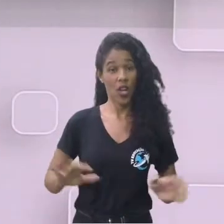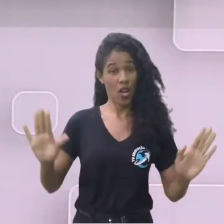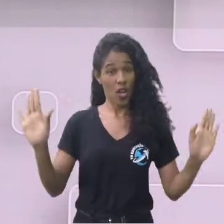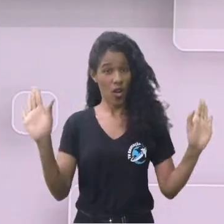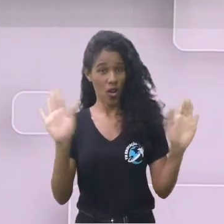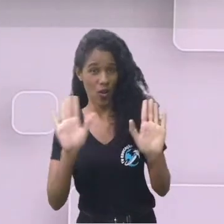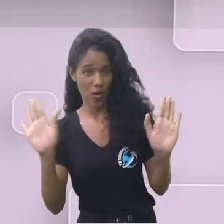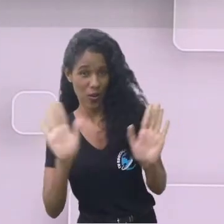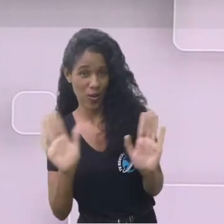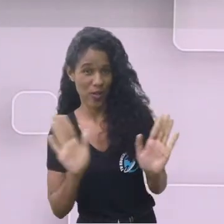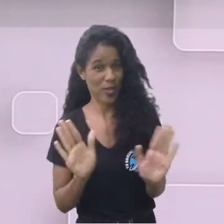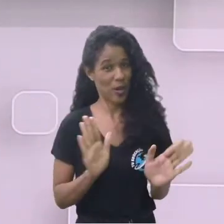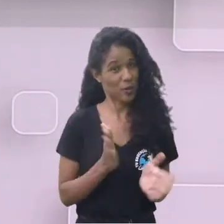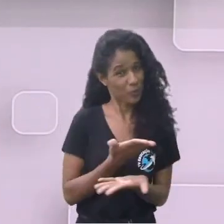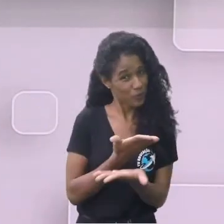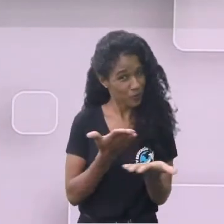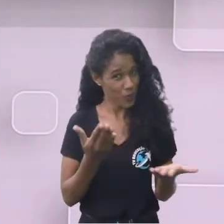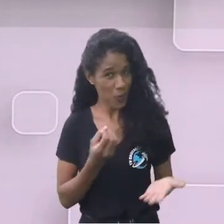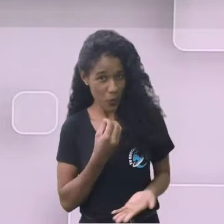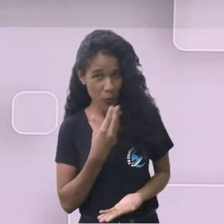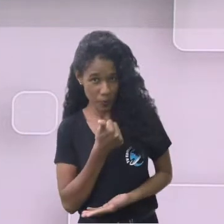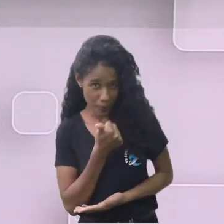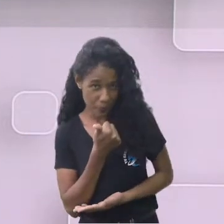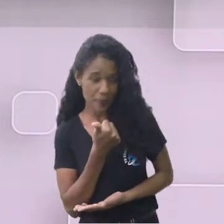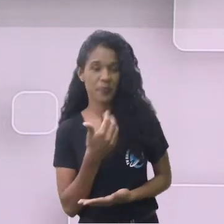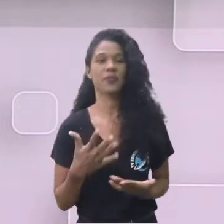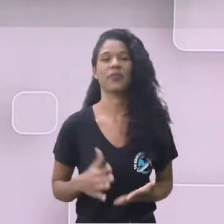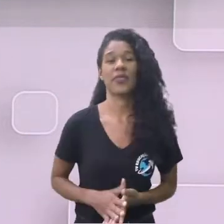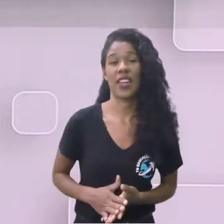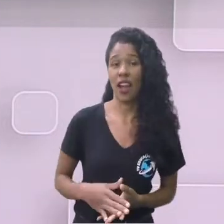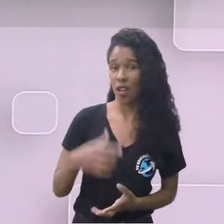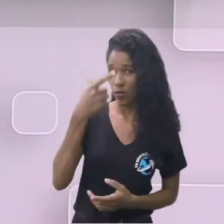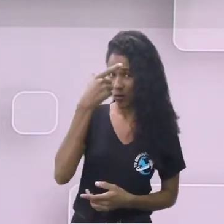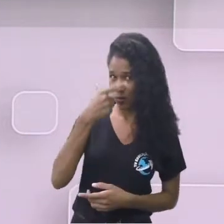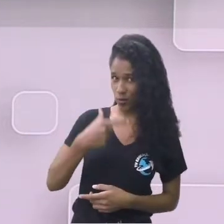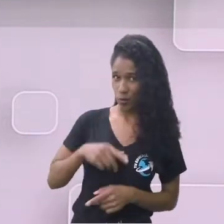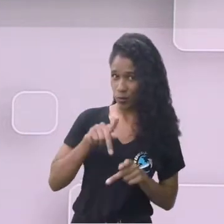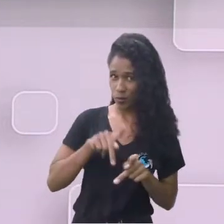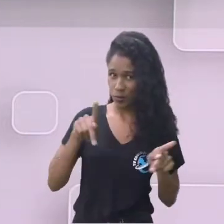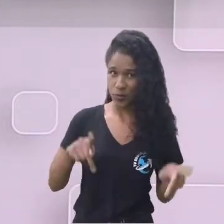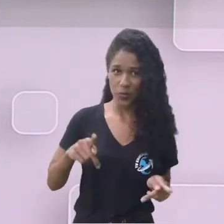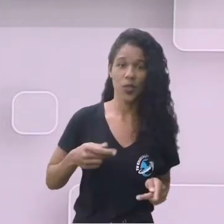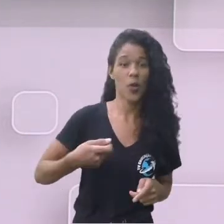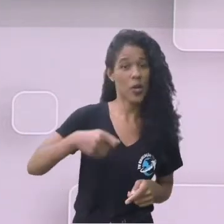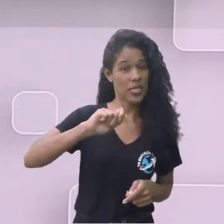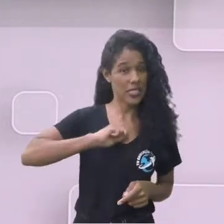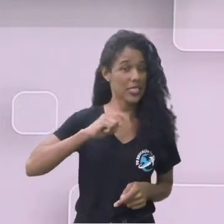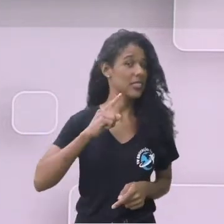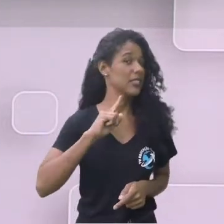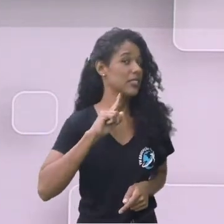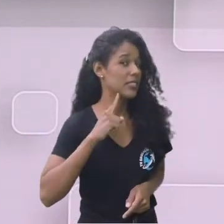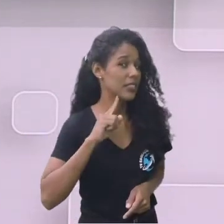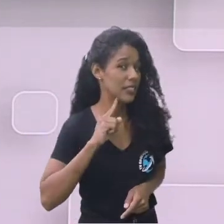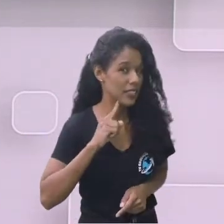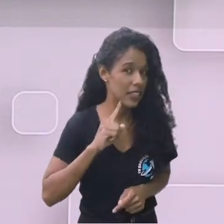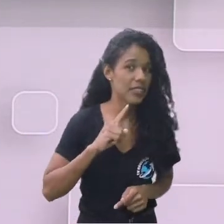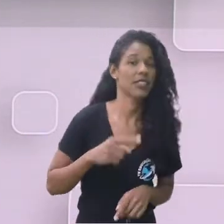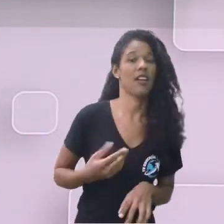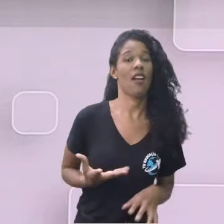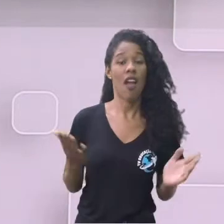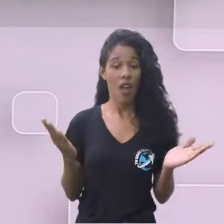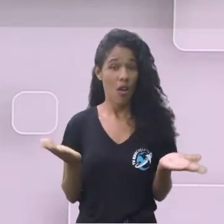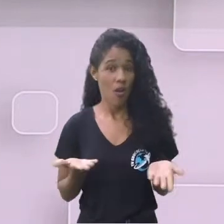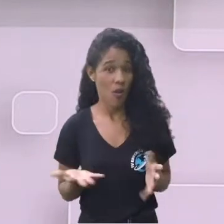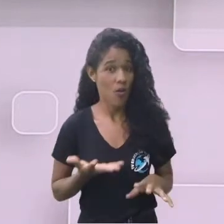Olá, estudantes! Tudo bem com vocês? Sou a professora Gisele e na nossa aula de ciências